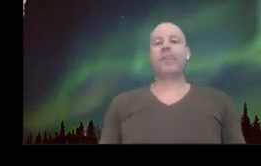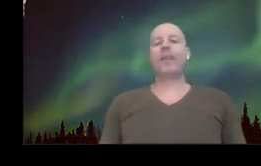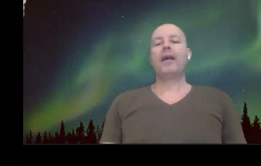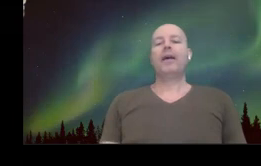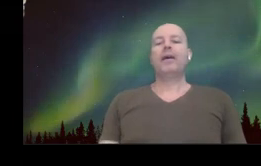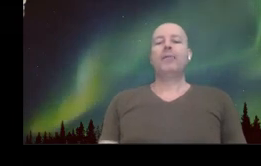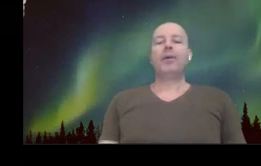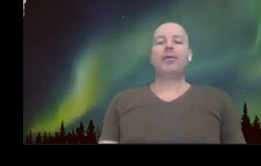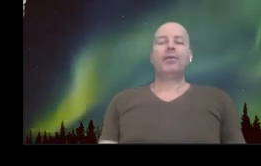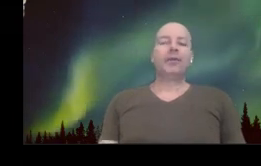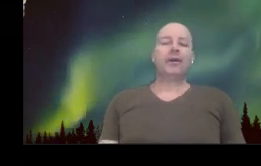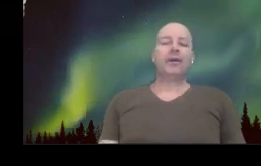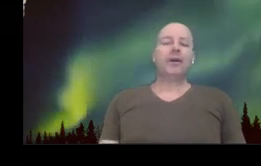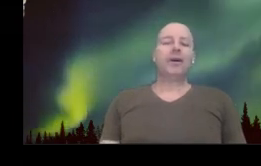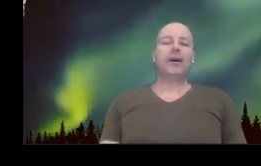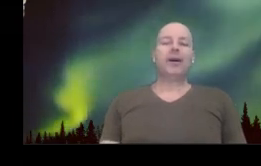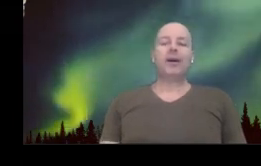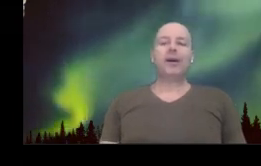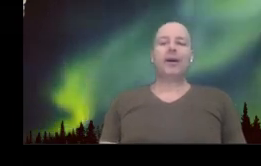lá. Bom,